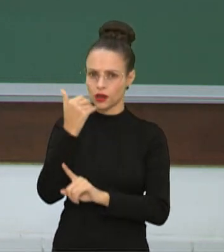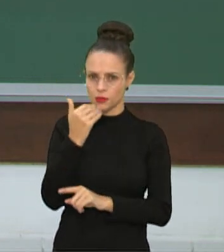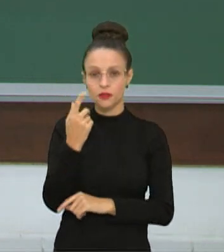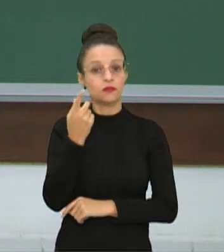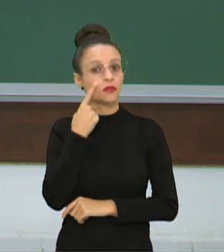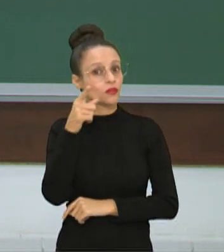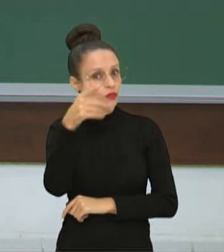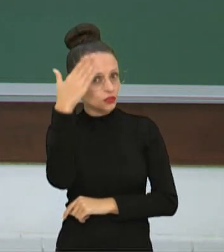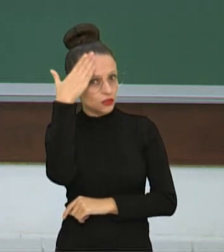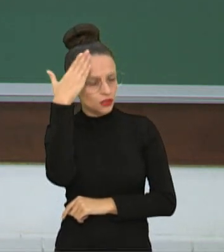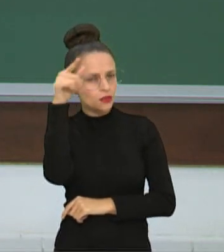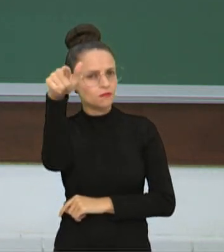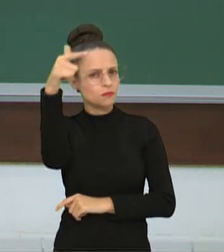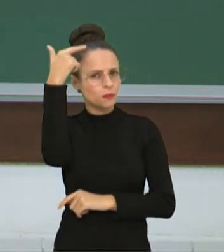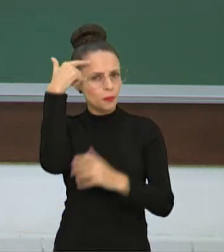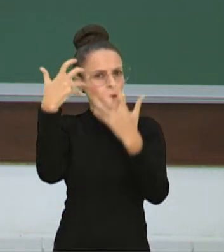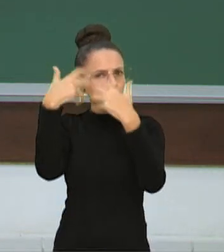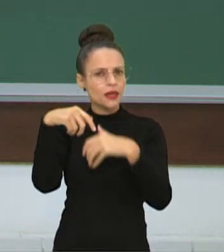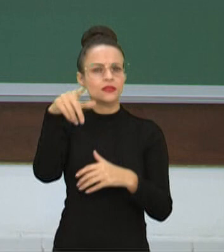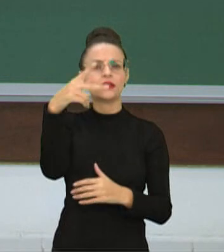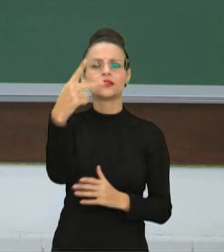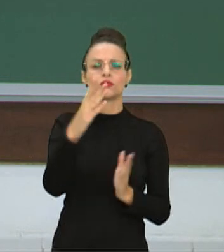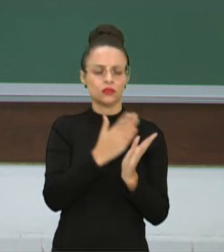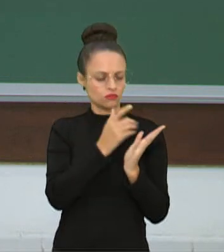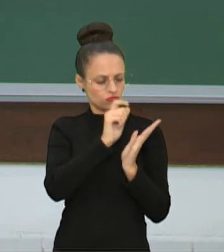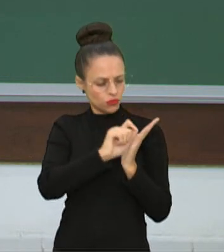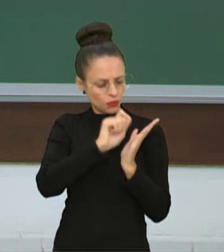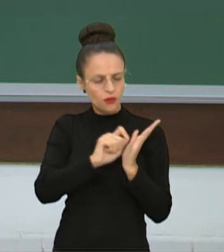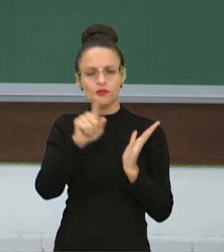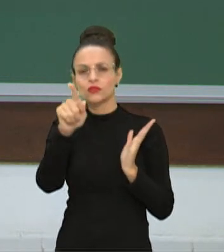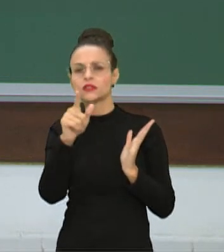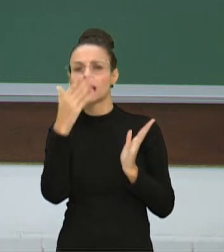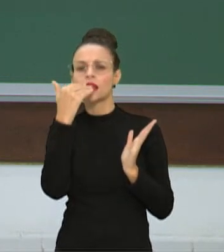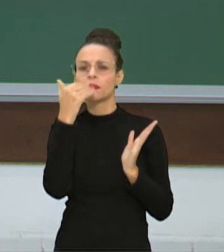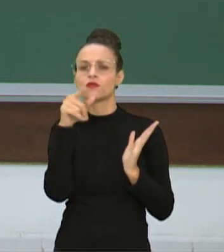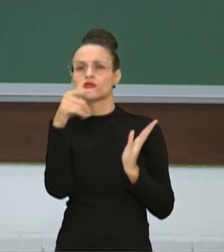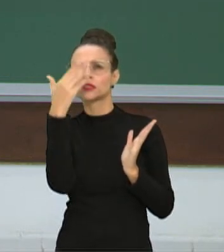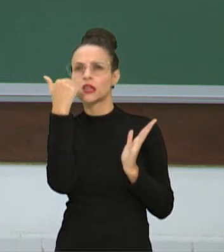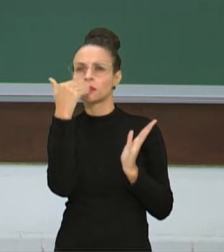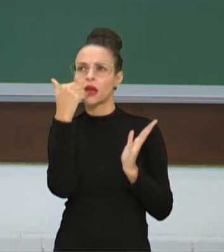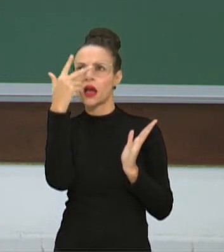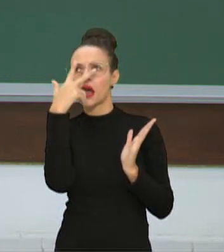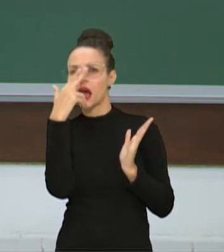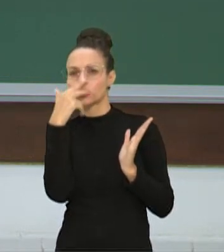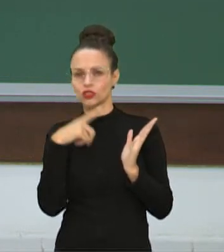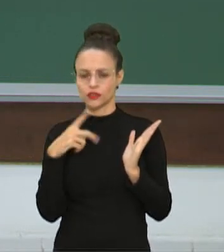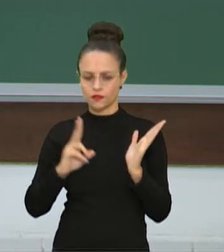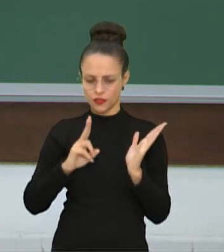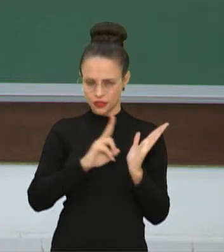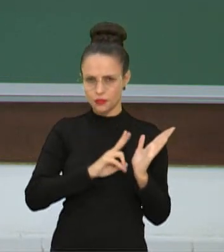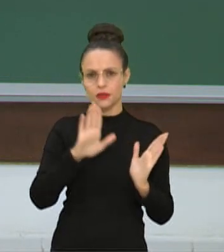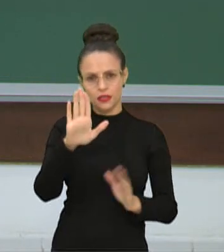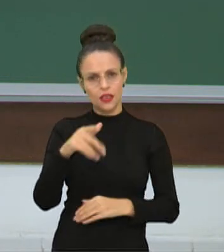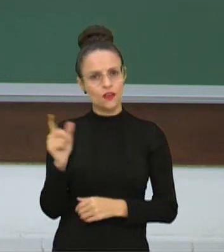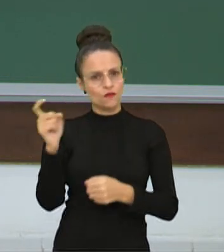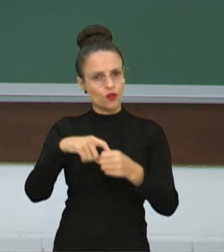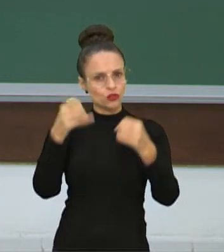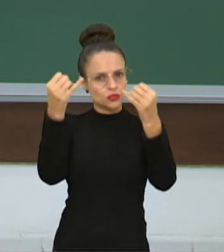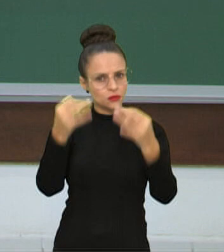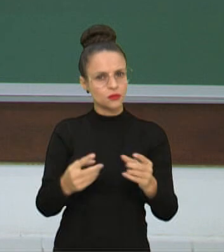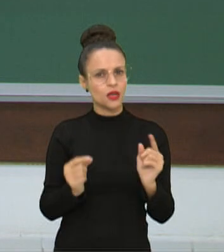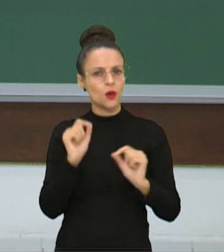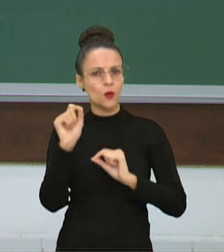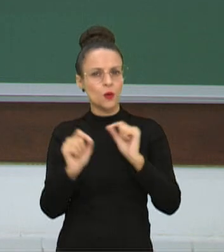você sabe. Pensa, escreve aí os alimentos que você sabe ou que você acha que tem vitaminas e eu já volto aqui para te contar quais